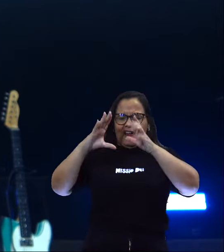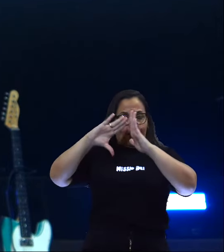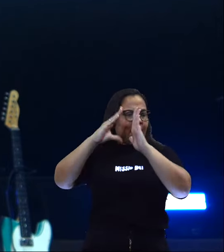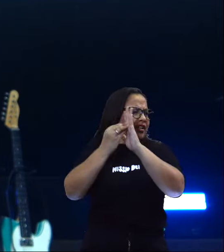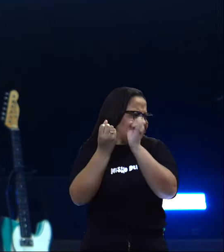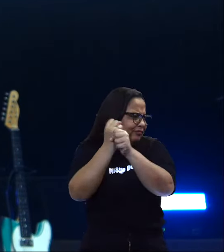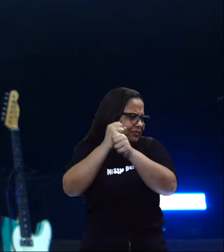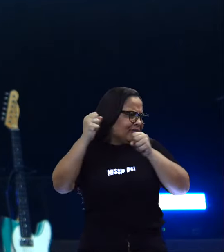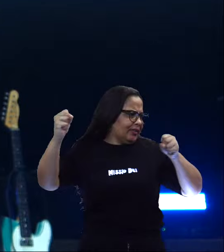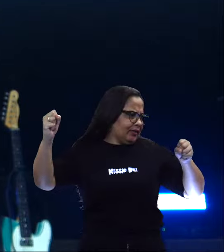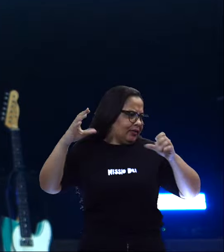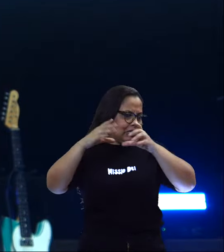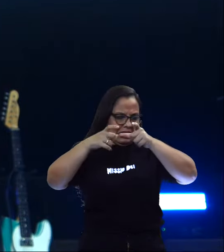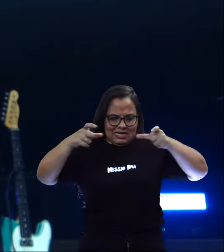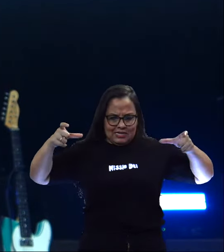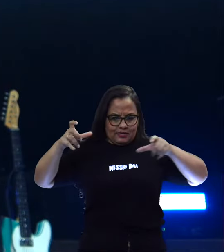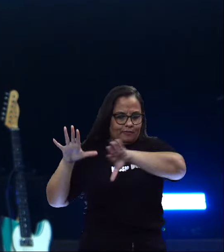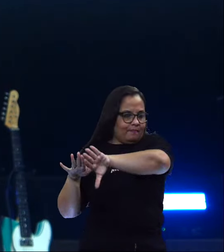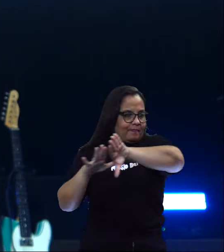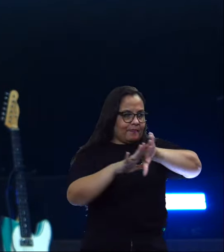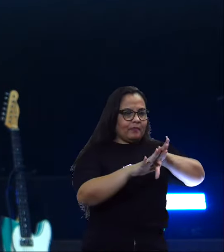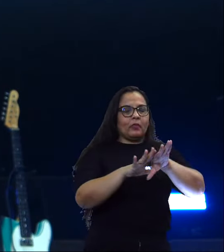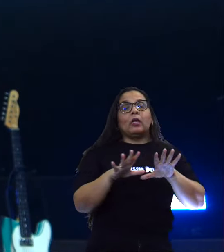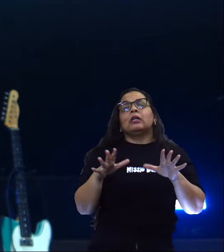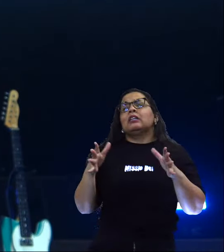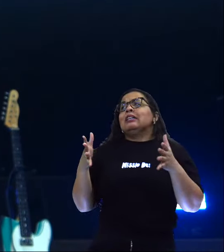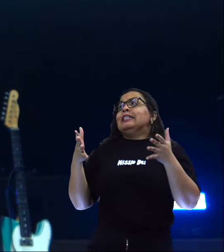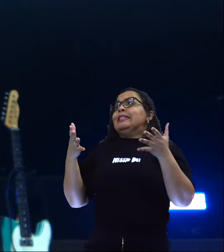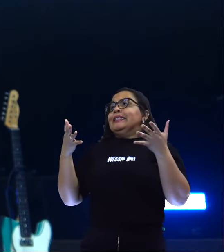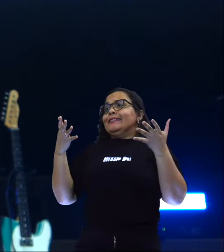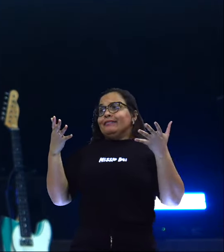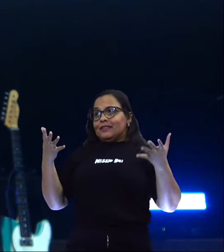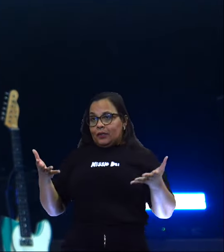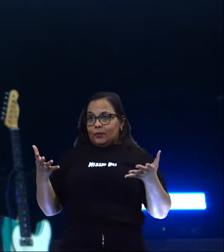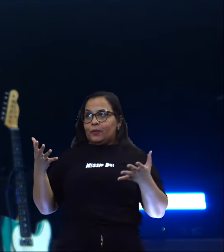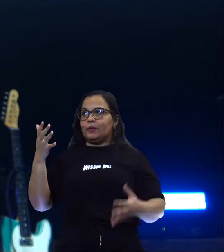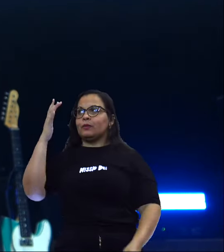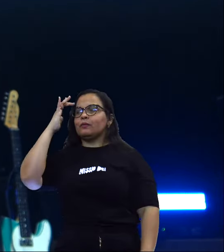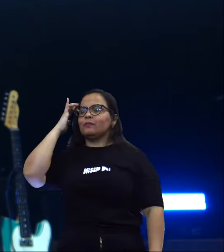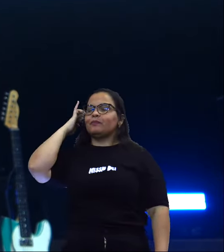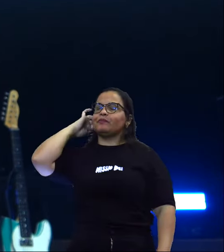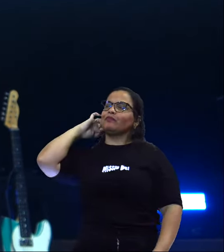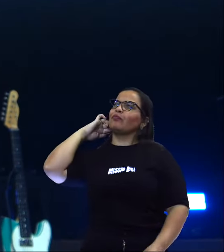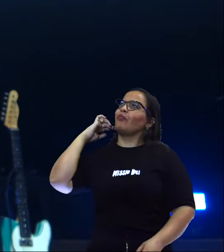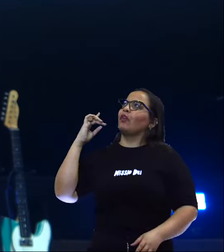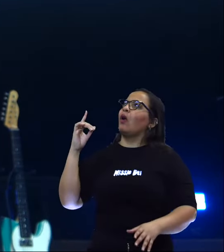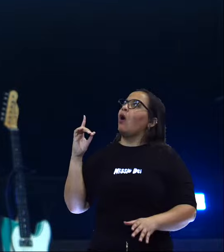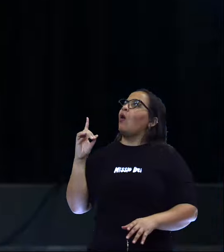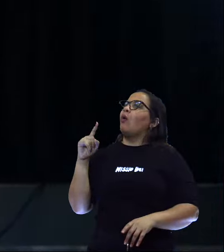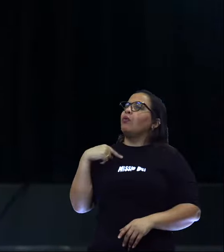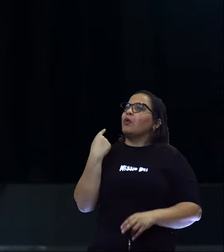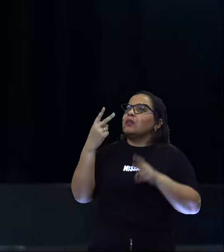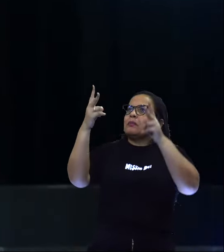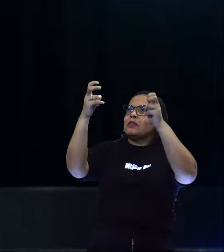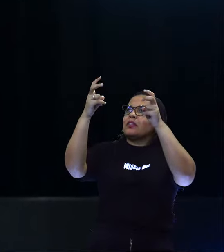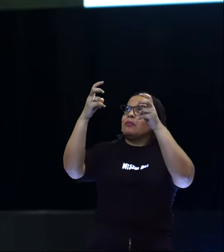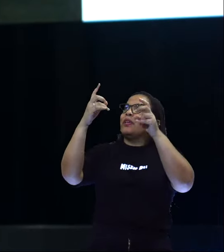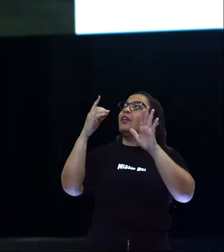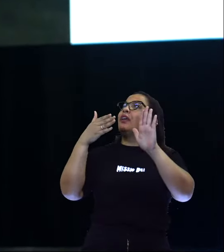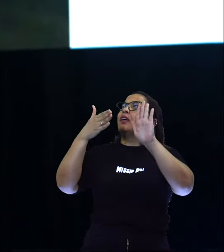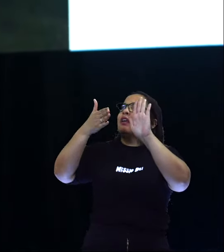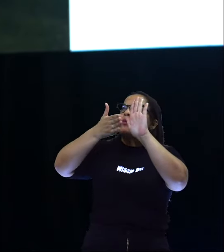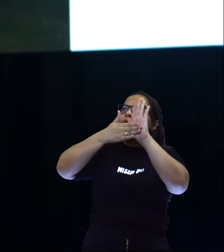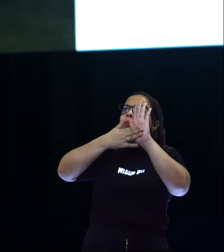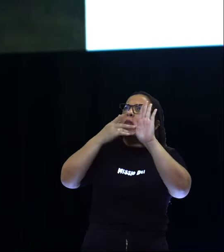dele continuam acontecendo nos nossos dias. Eu acho interessante o contexto